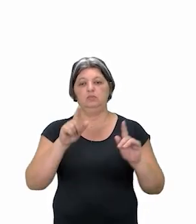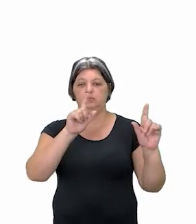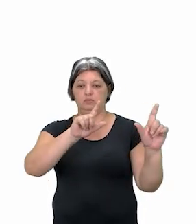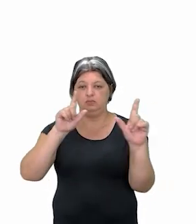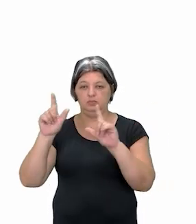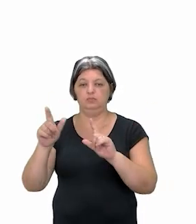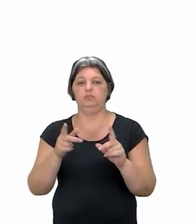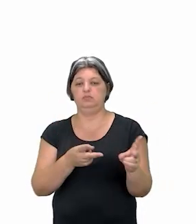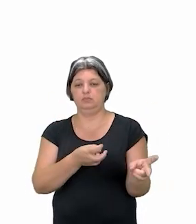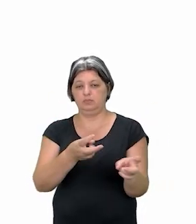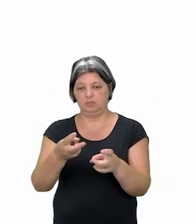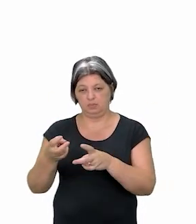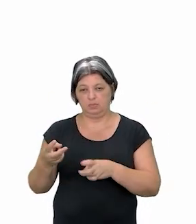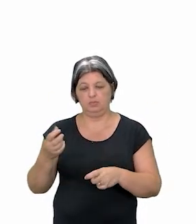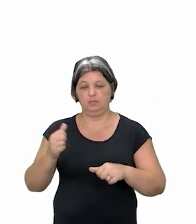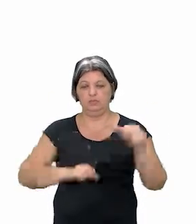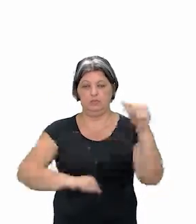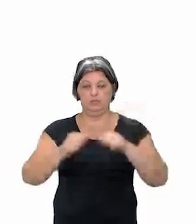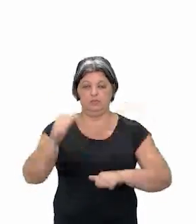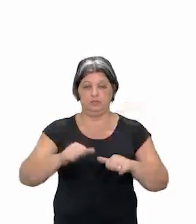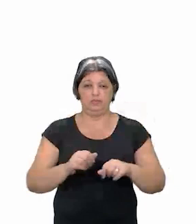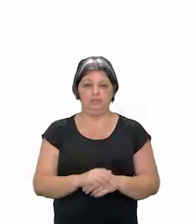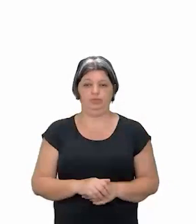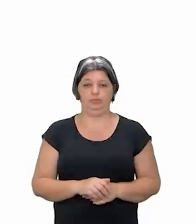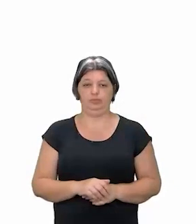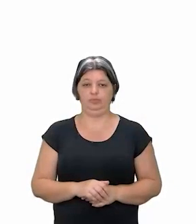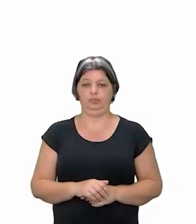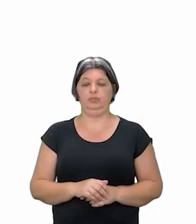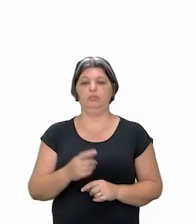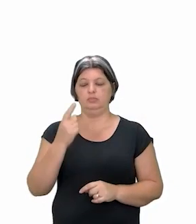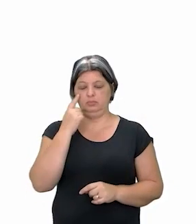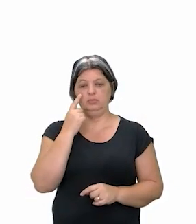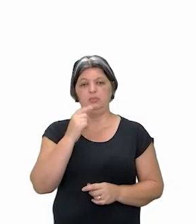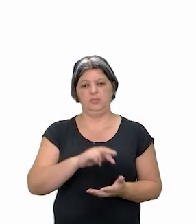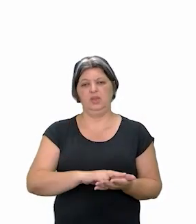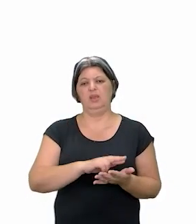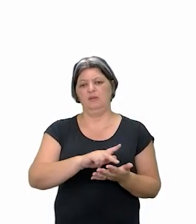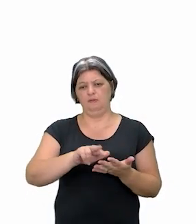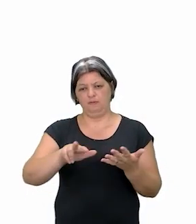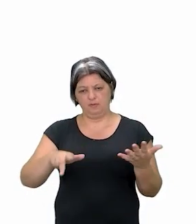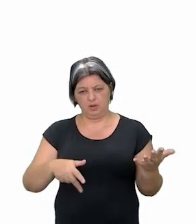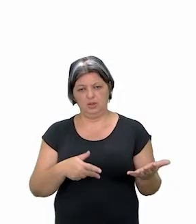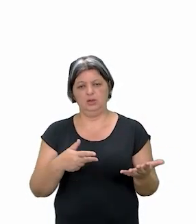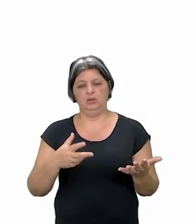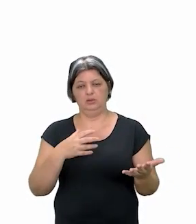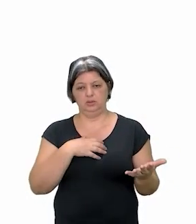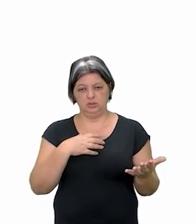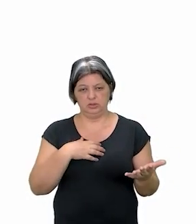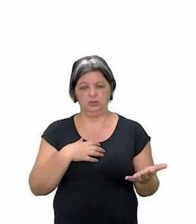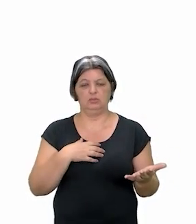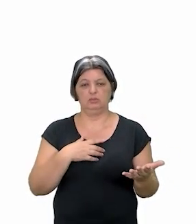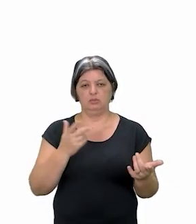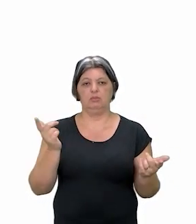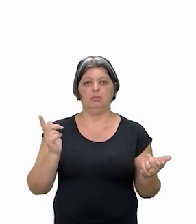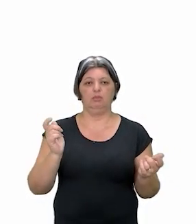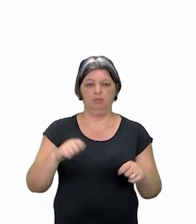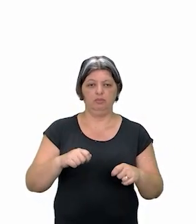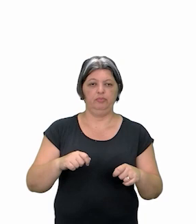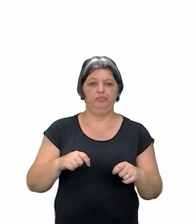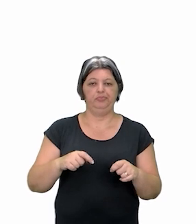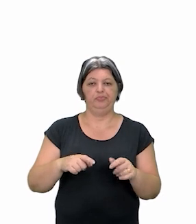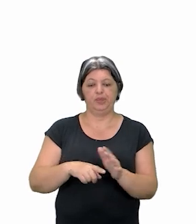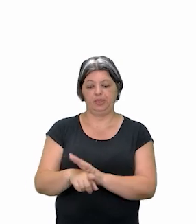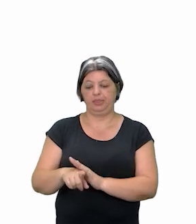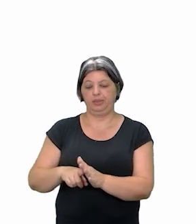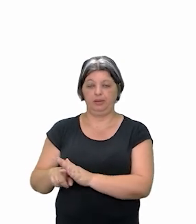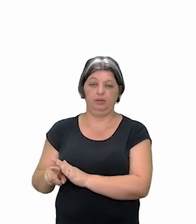observações, avaliações. Então, quer dizer, existem várias maneiras da gente conseguir levantar, né,